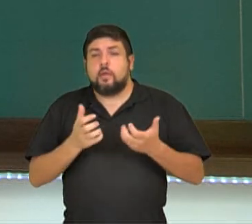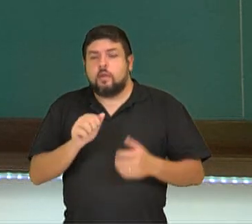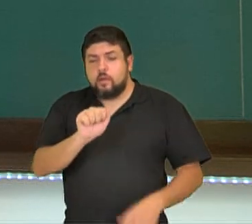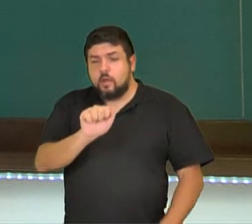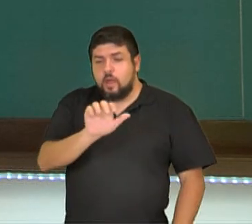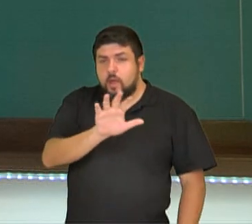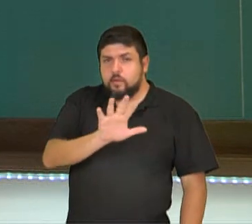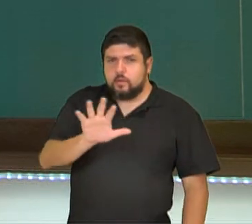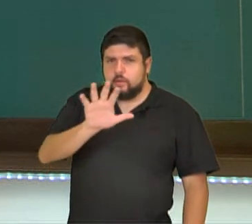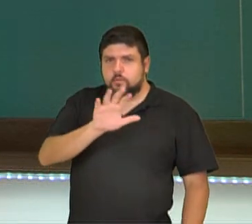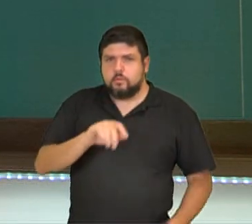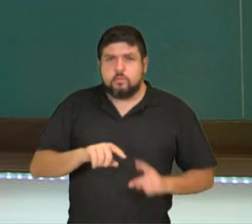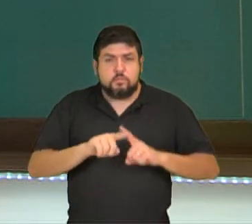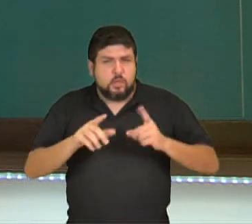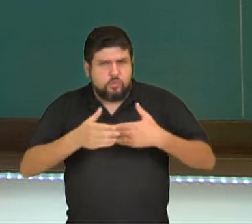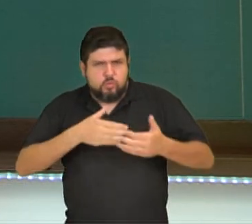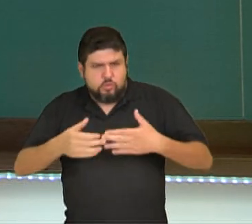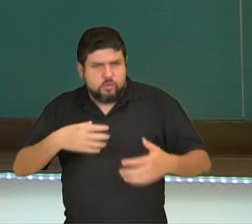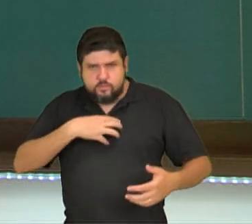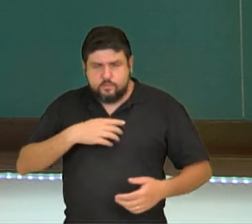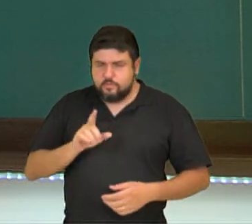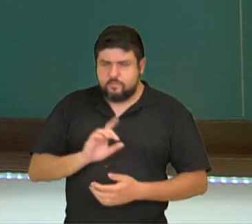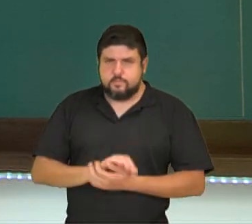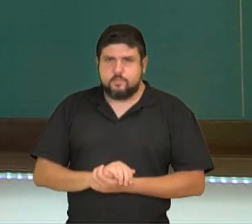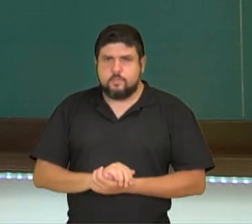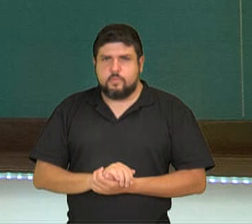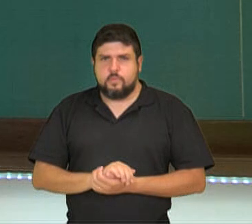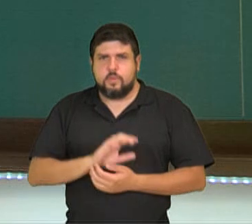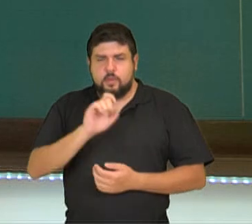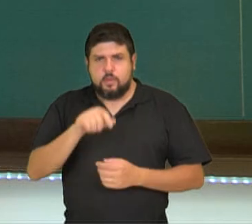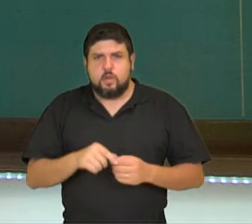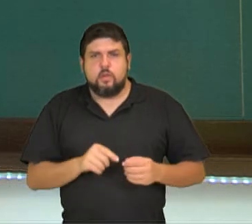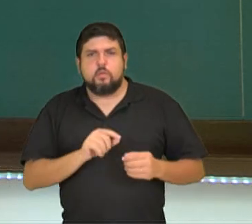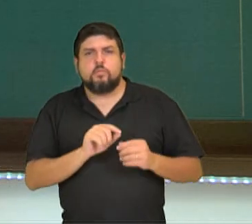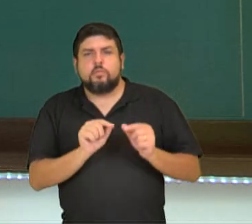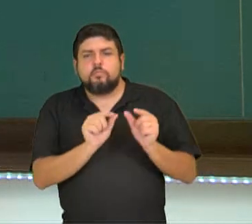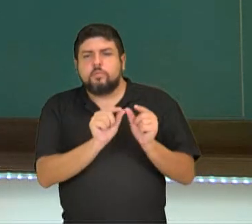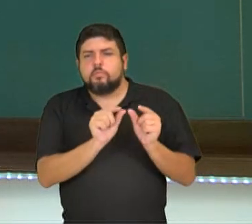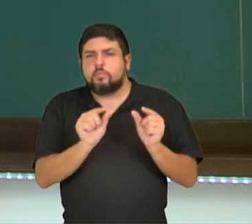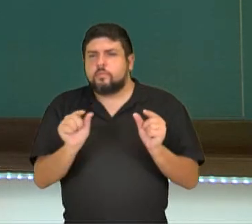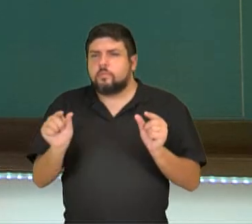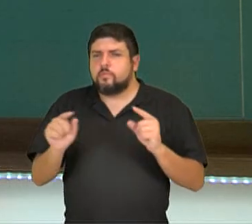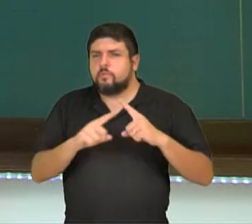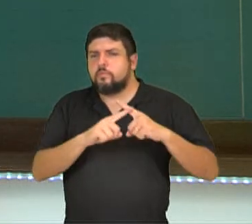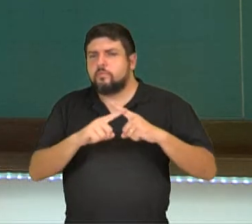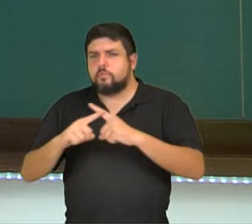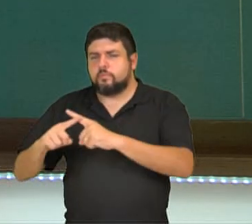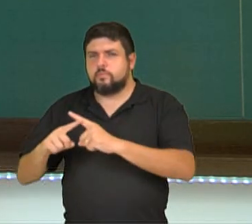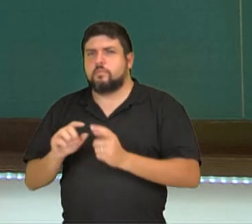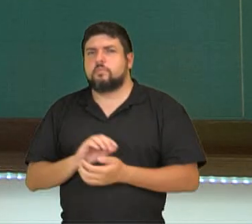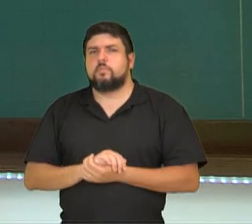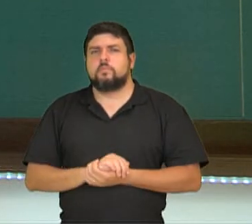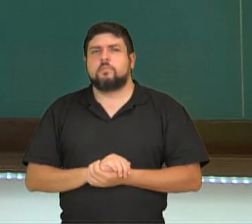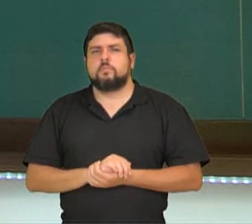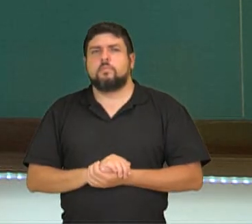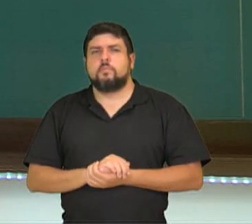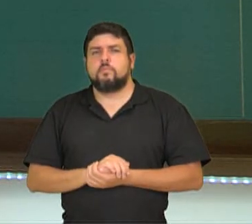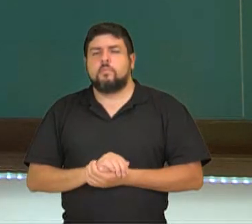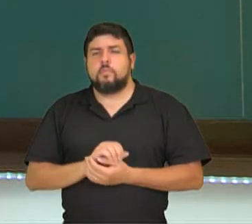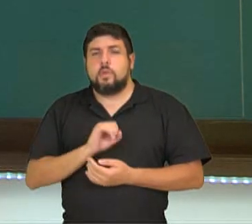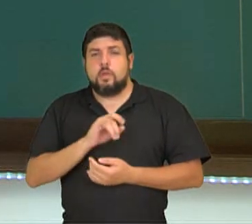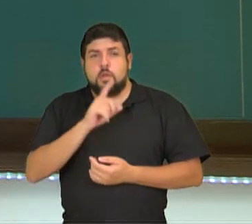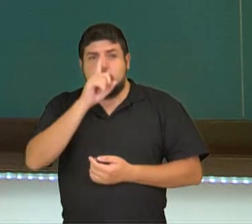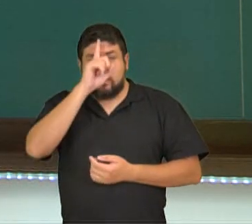não é de qualquer jeito, tá bom? É como um produto de fatores. Então, vamos pensar. Se eu calcular a área